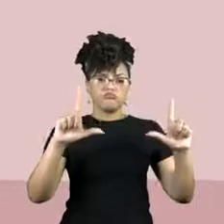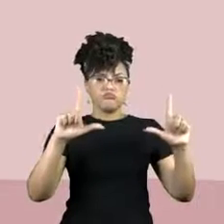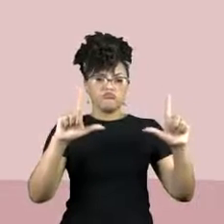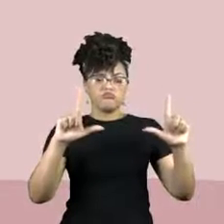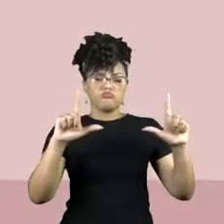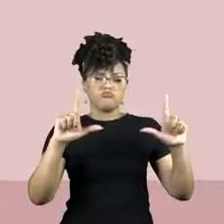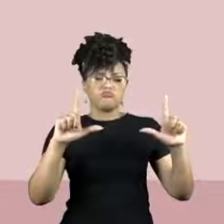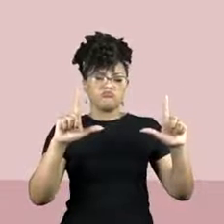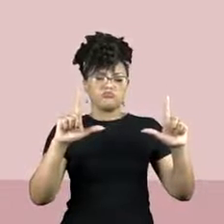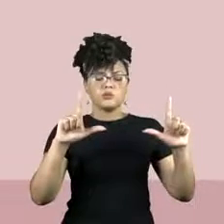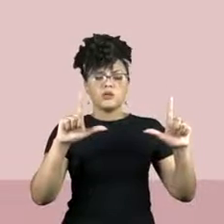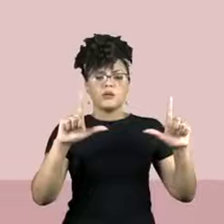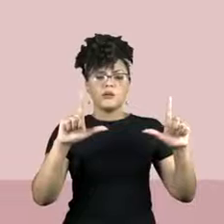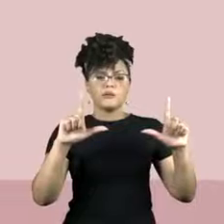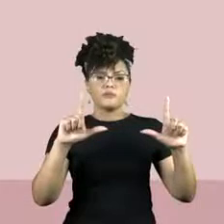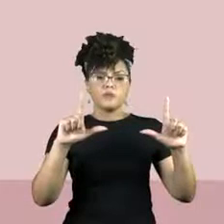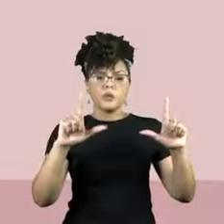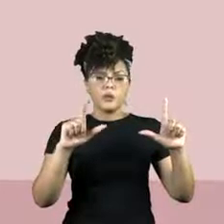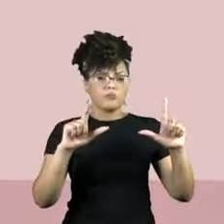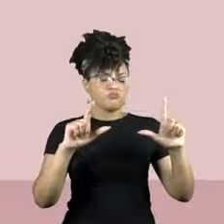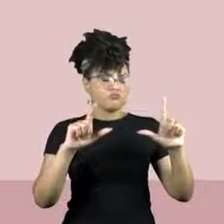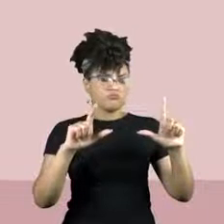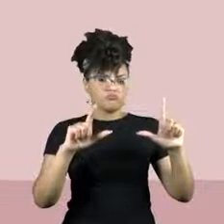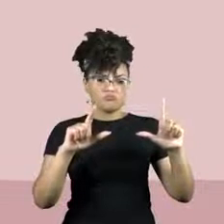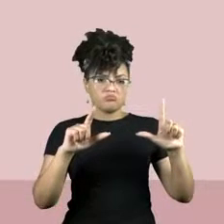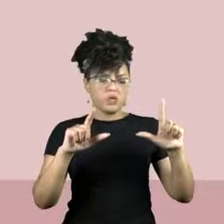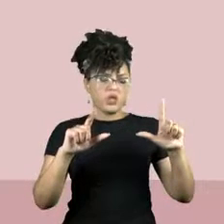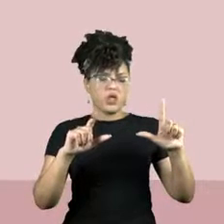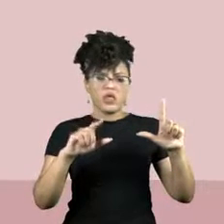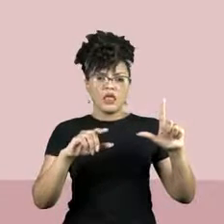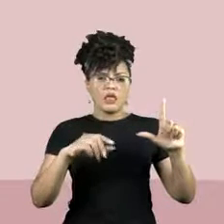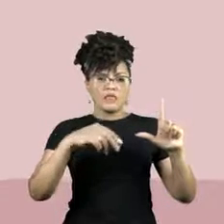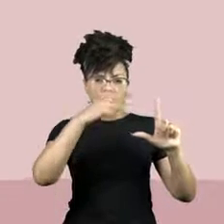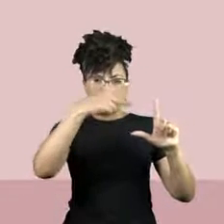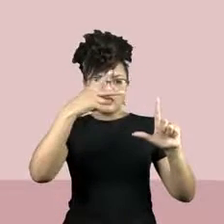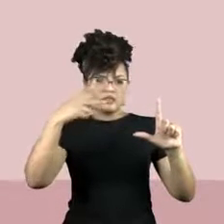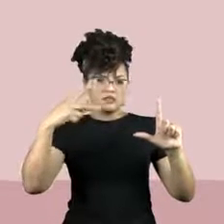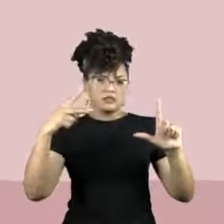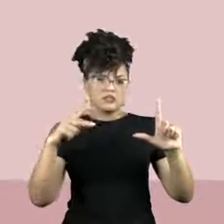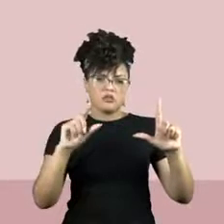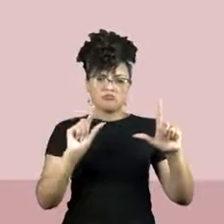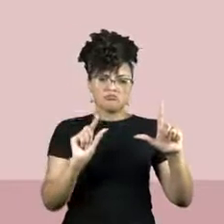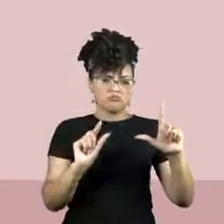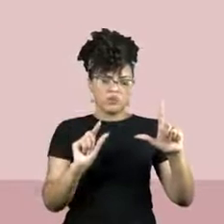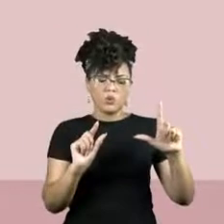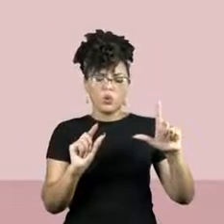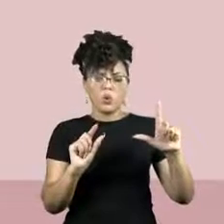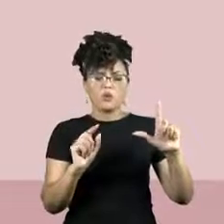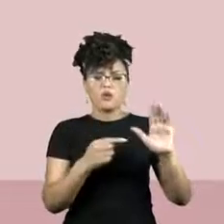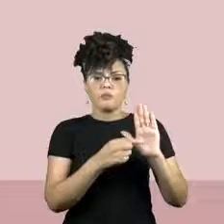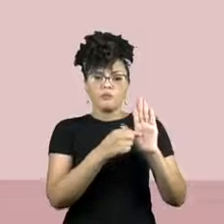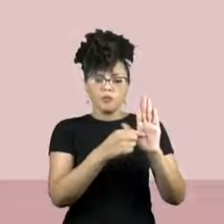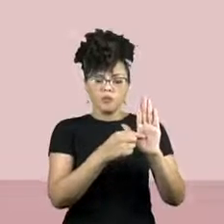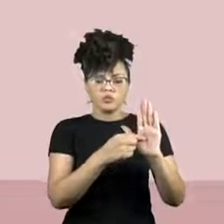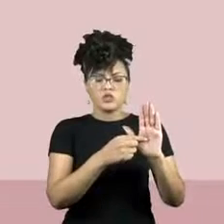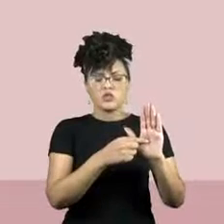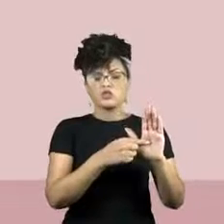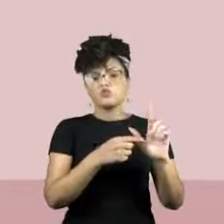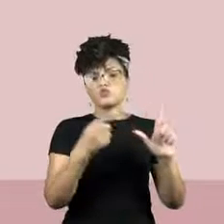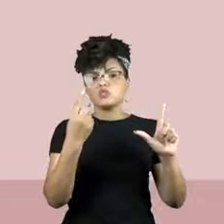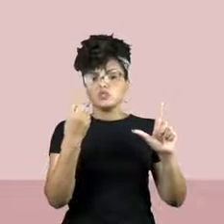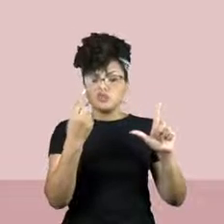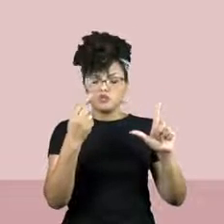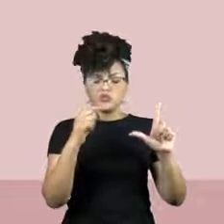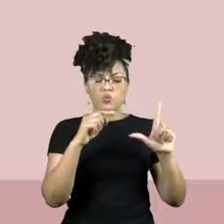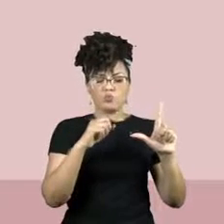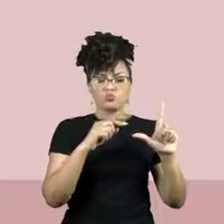Tá? Ele vai ter uma interface central de desenho, onde a gente vai representar a seção transversal, no item 1. No item 2,